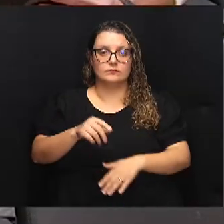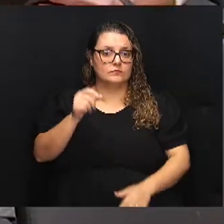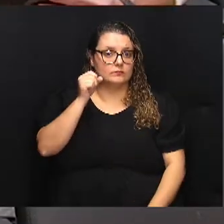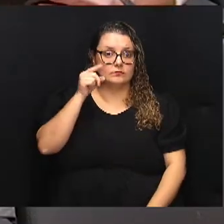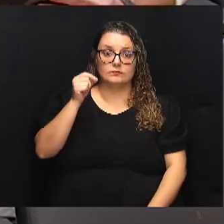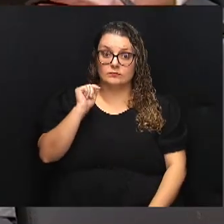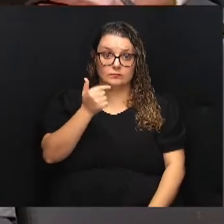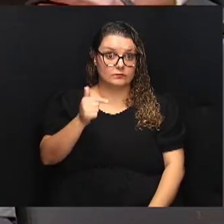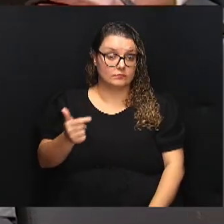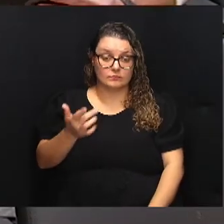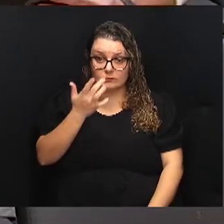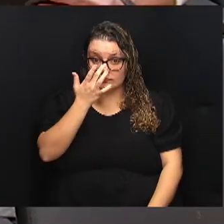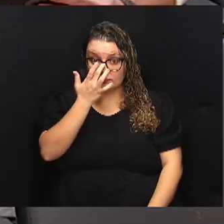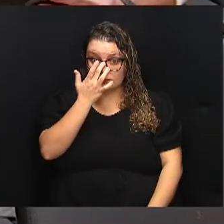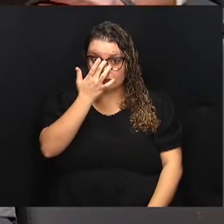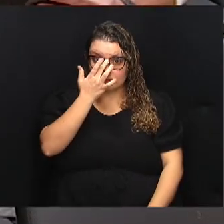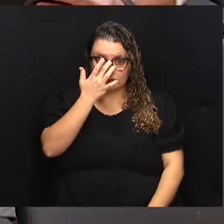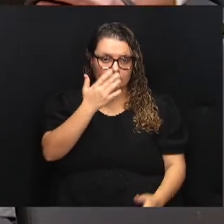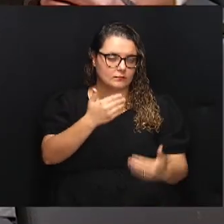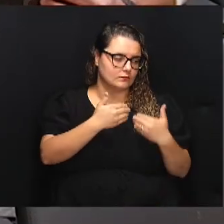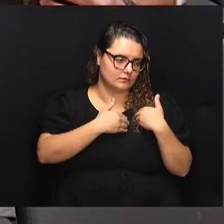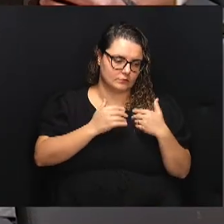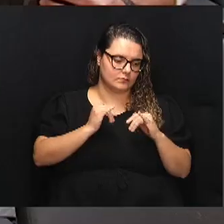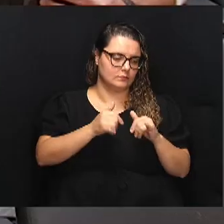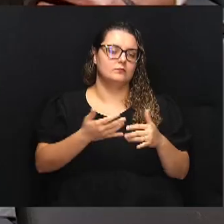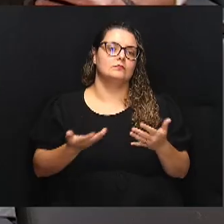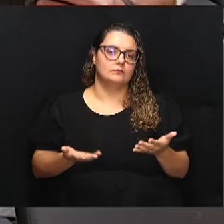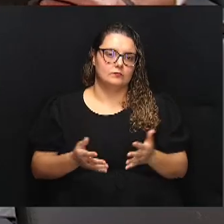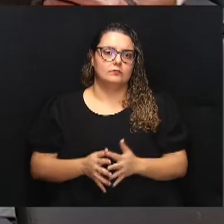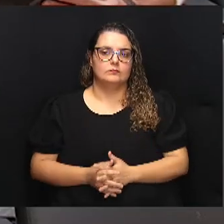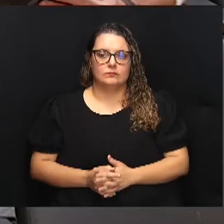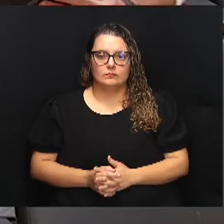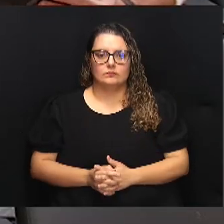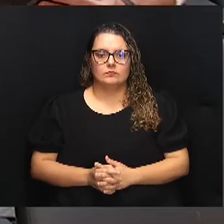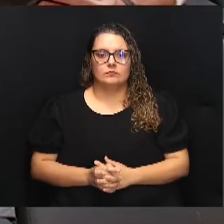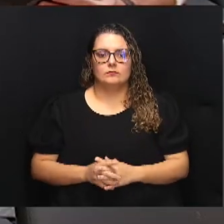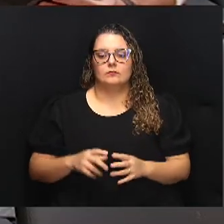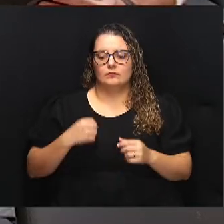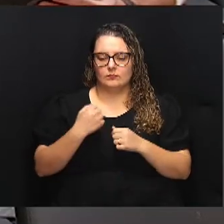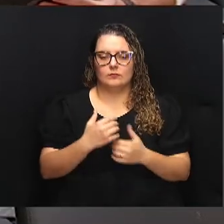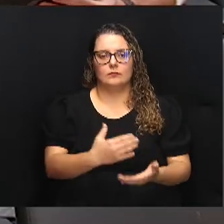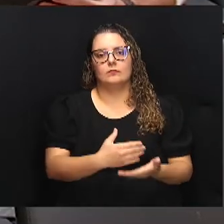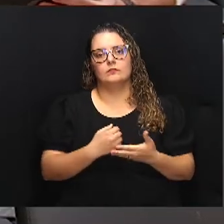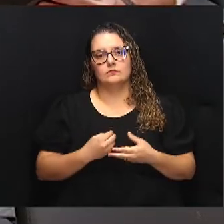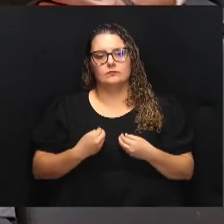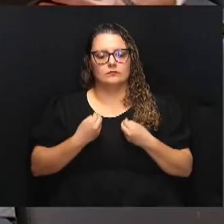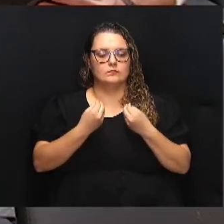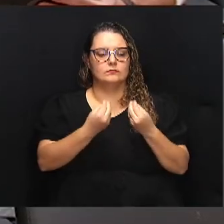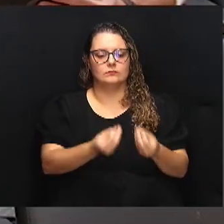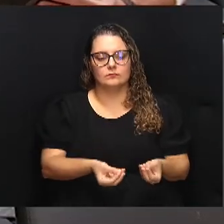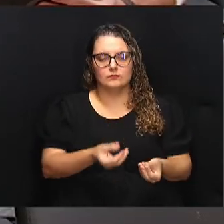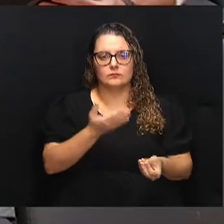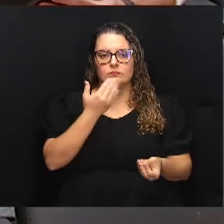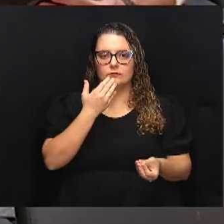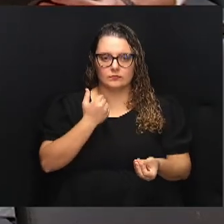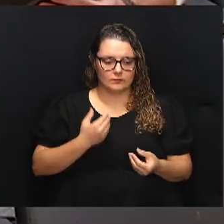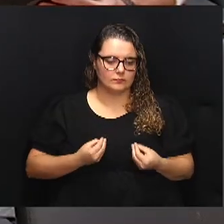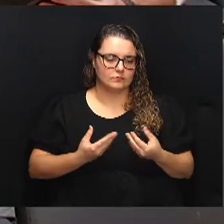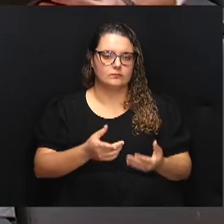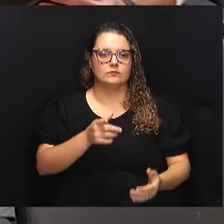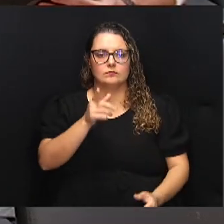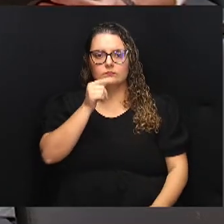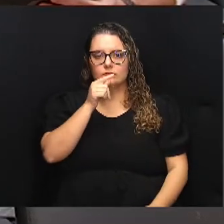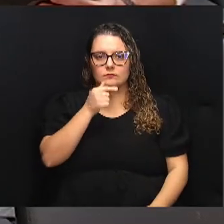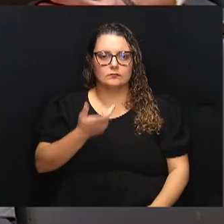não têm tutores, foram abandonados, e essas protetoras vão lá, levam comida, levam água,